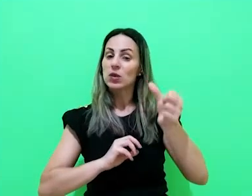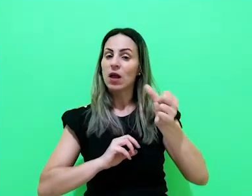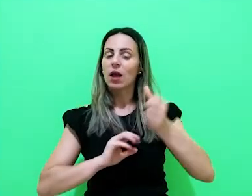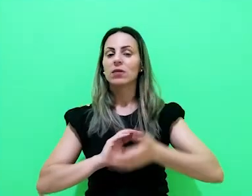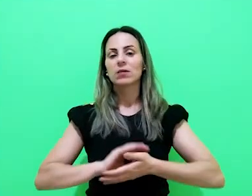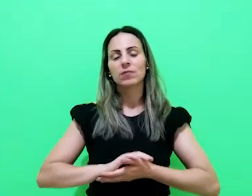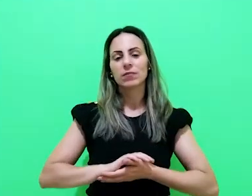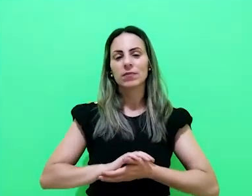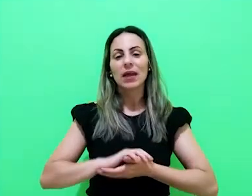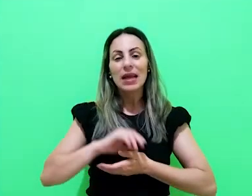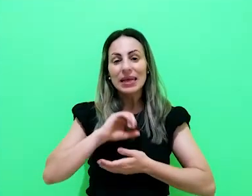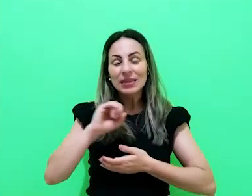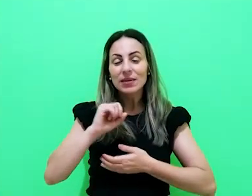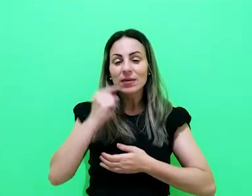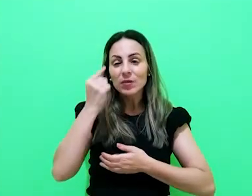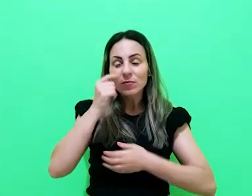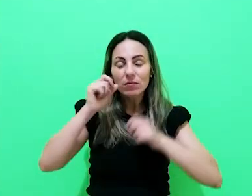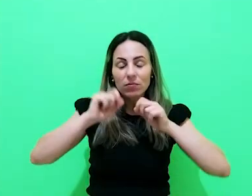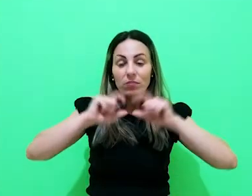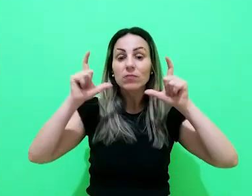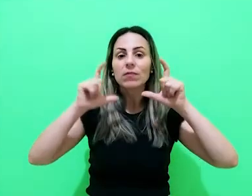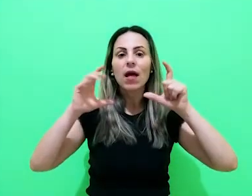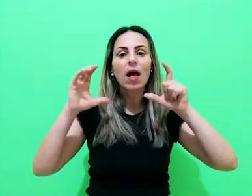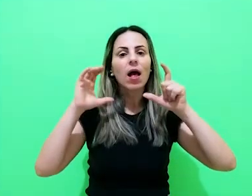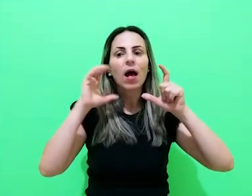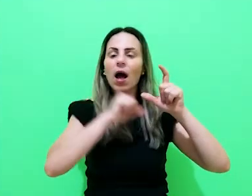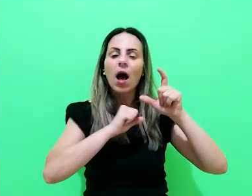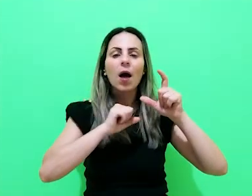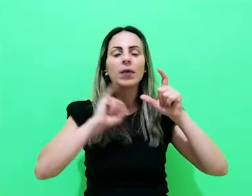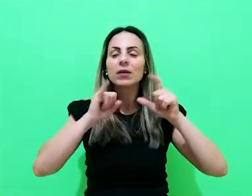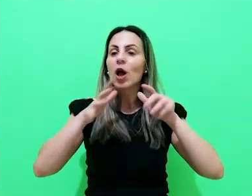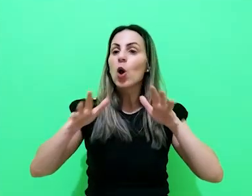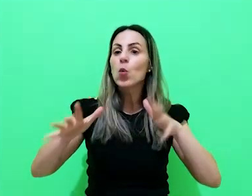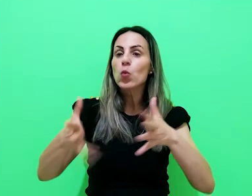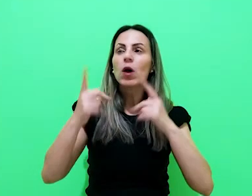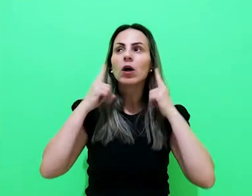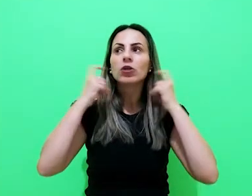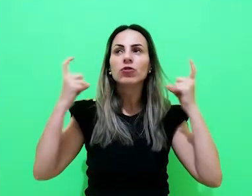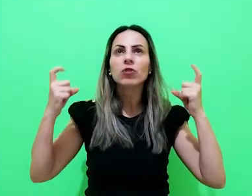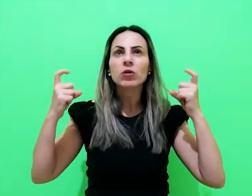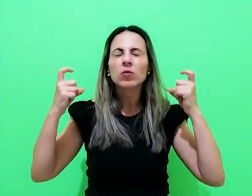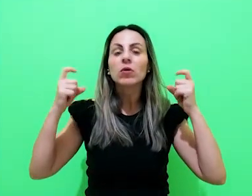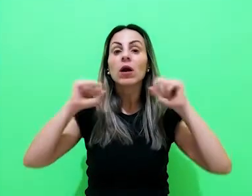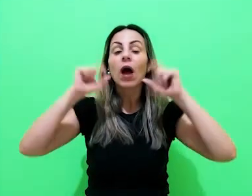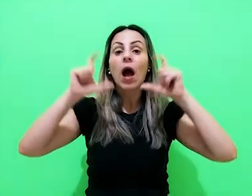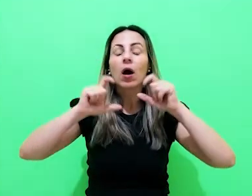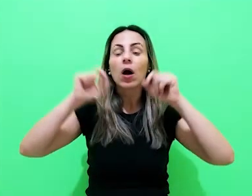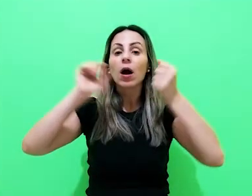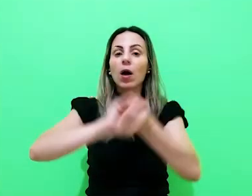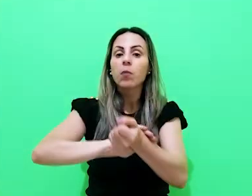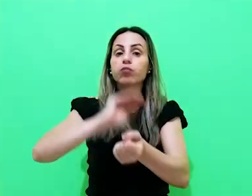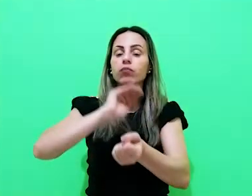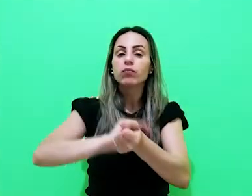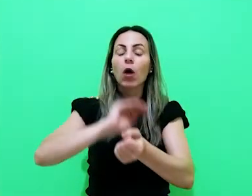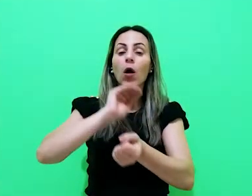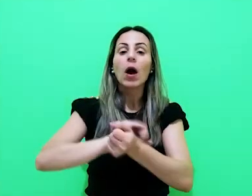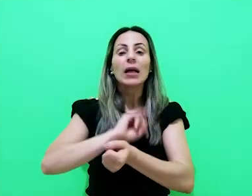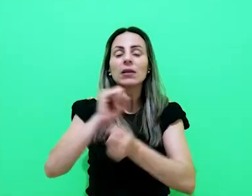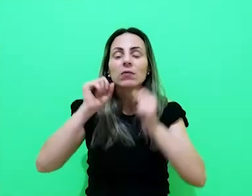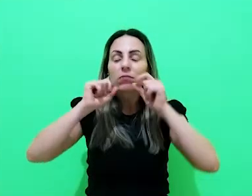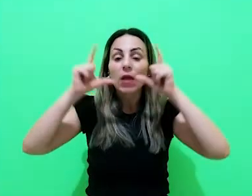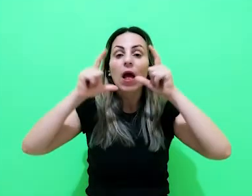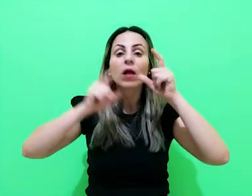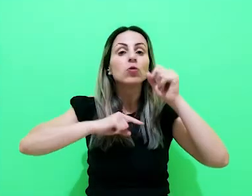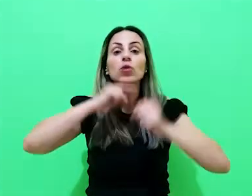Pontos. Então, se a abertura ocular é espontânea, se ela é o estímulo sonoro ao estímulo de pressão ou se não teve uma abertura